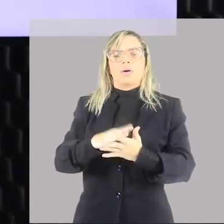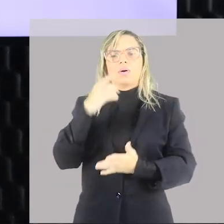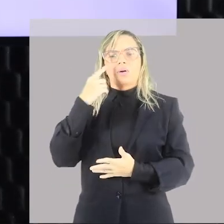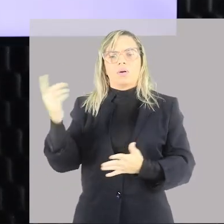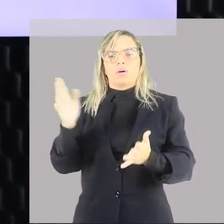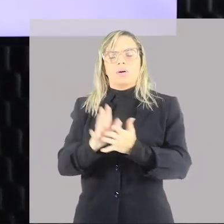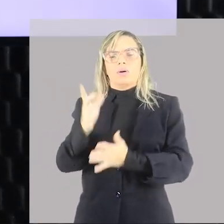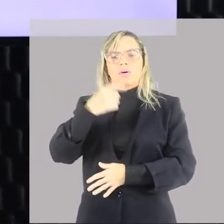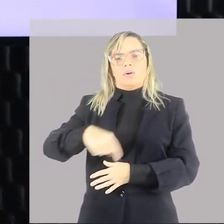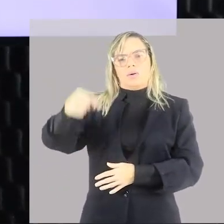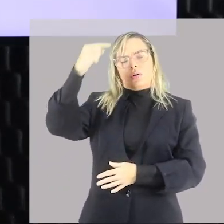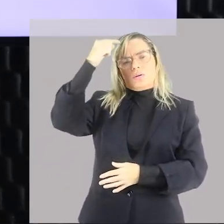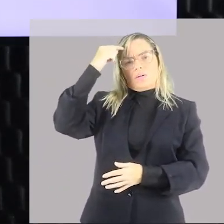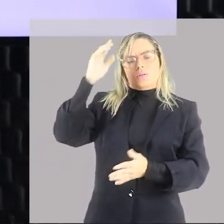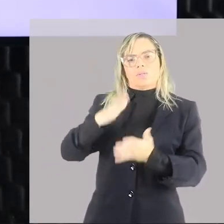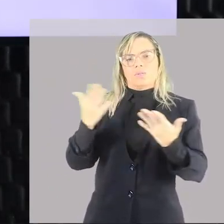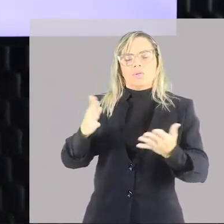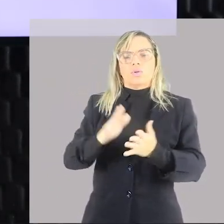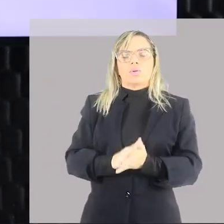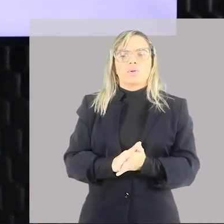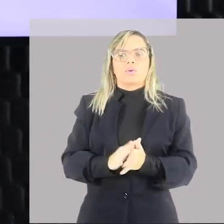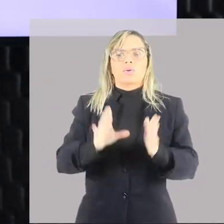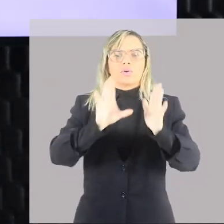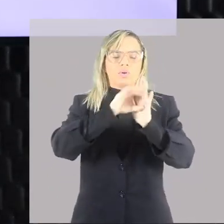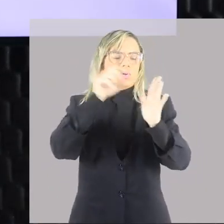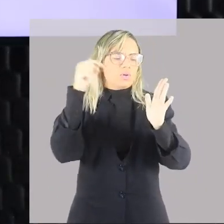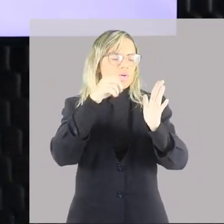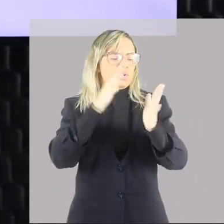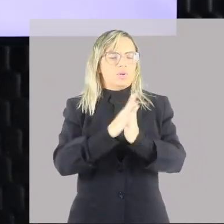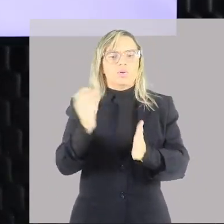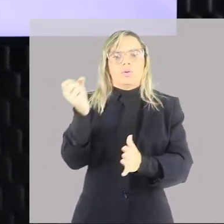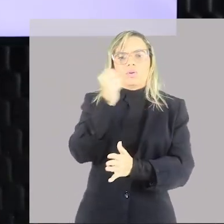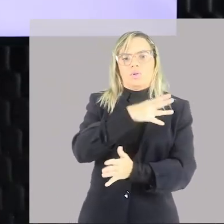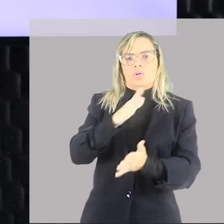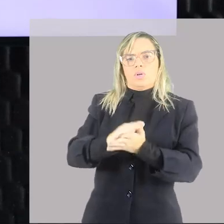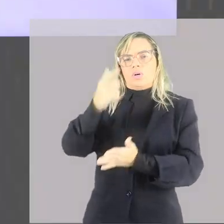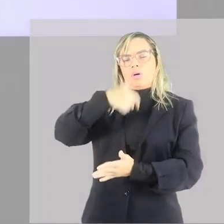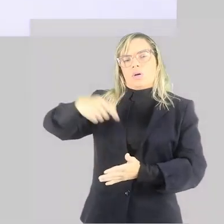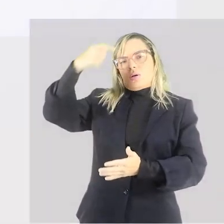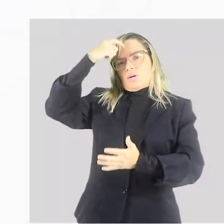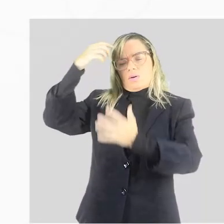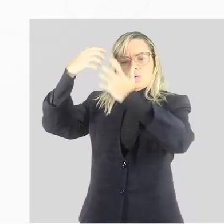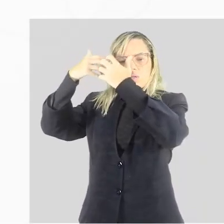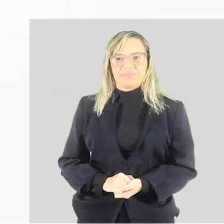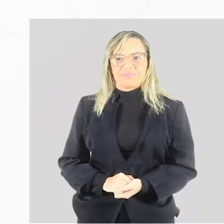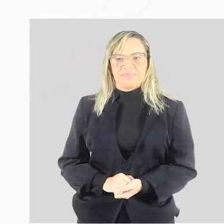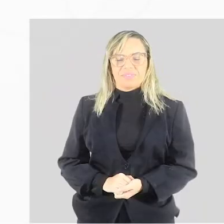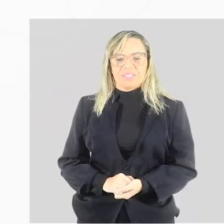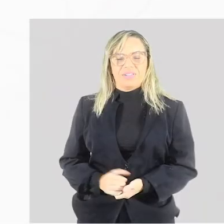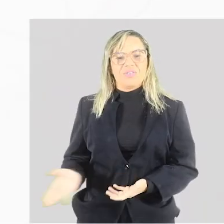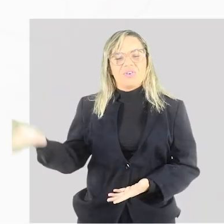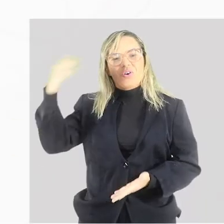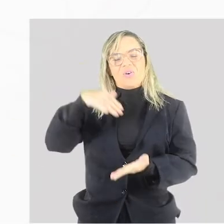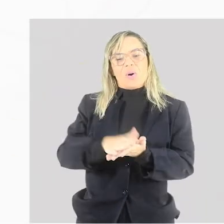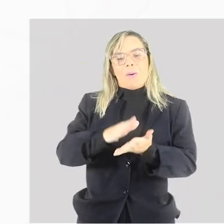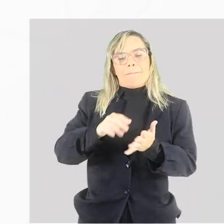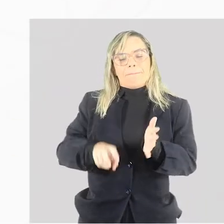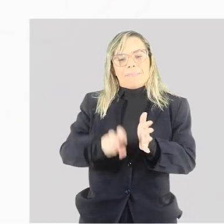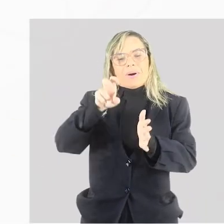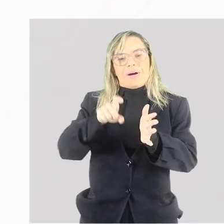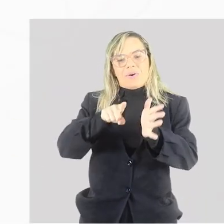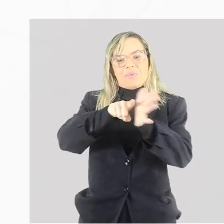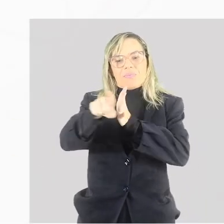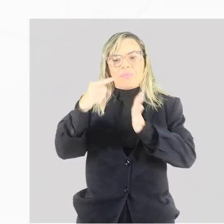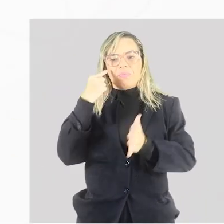sobre aquilo que eu já penso. Isto é refletir, correto? Vamos para a quinta questão agora,